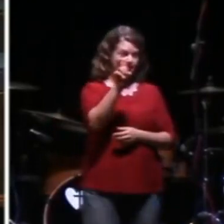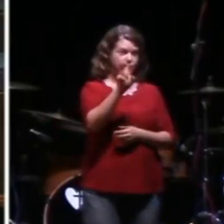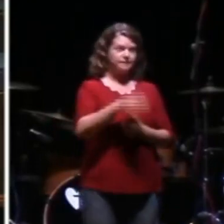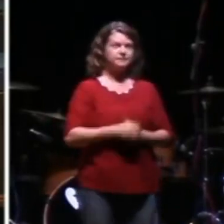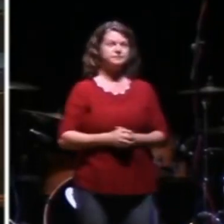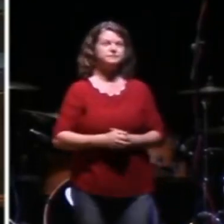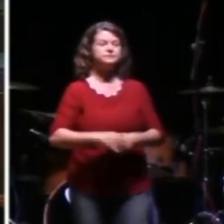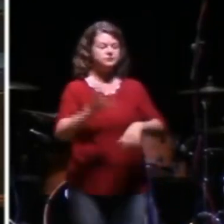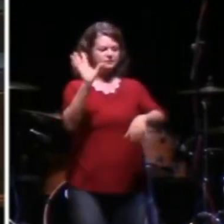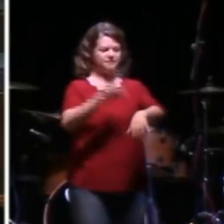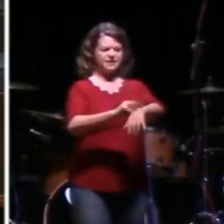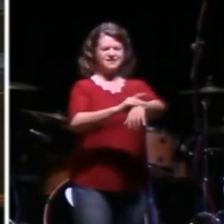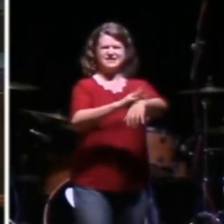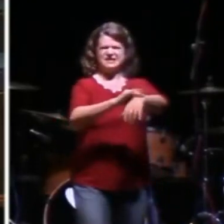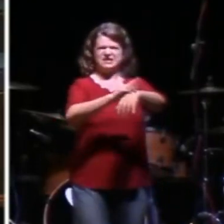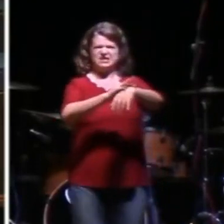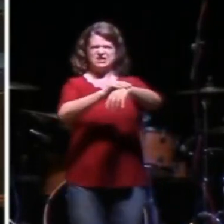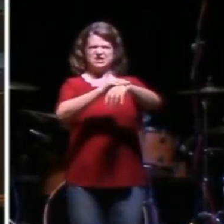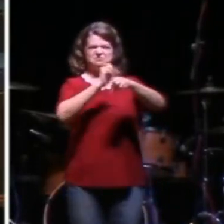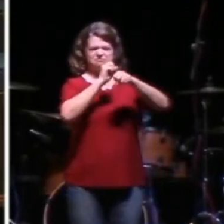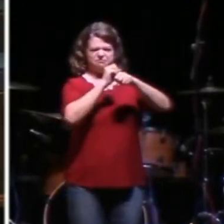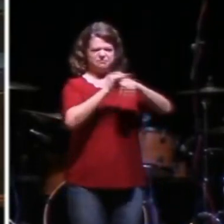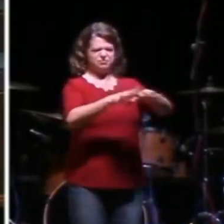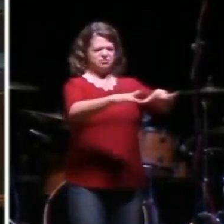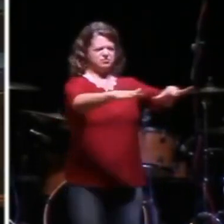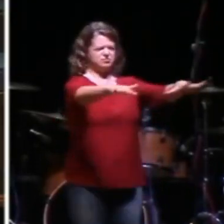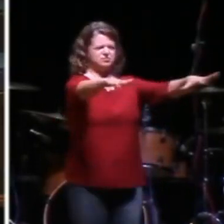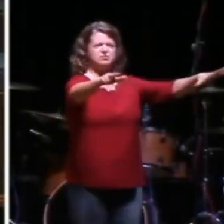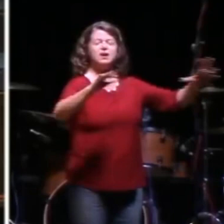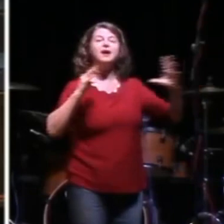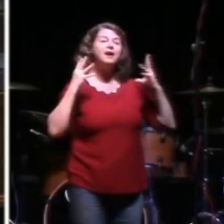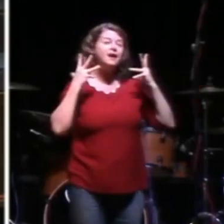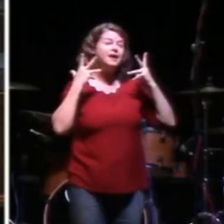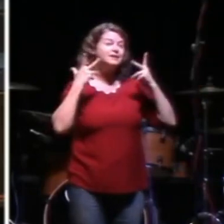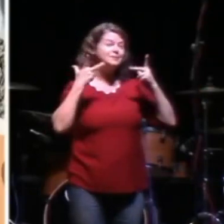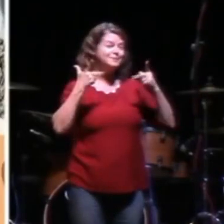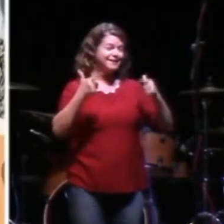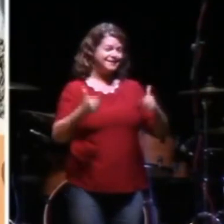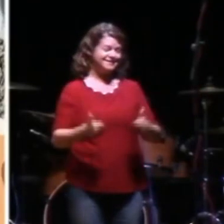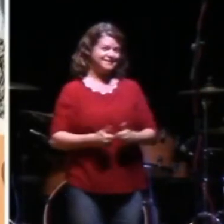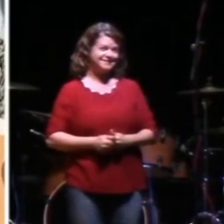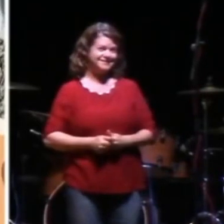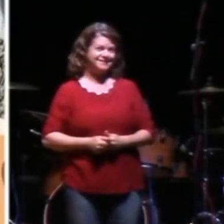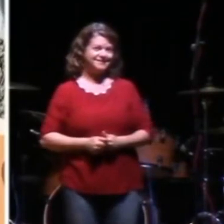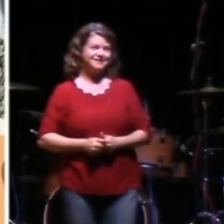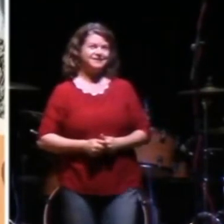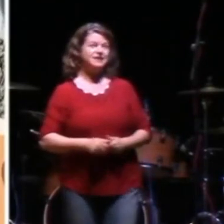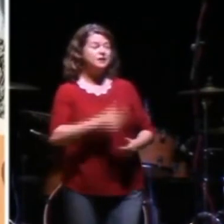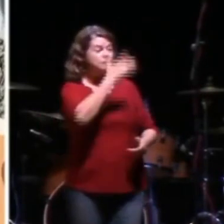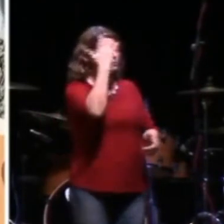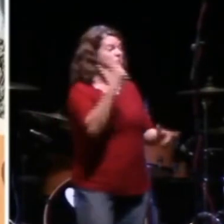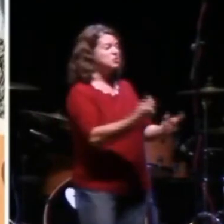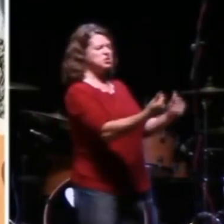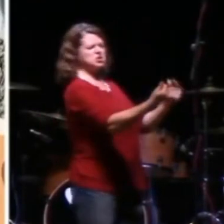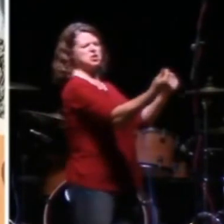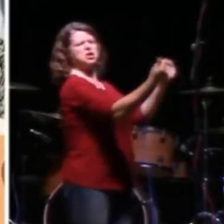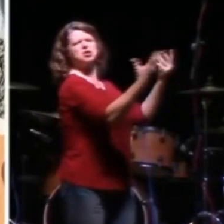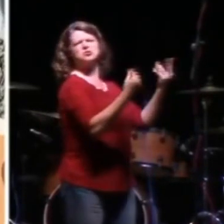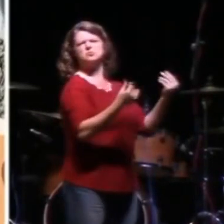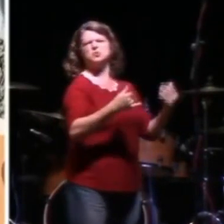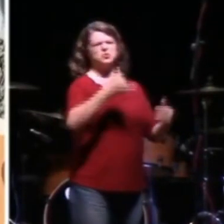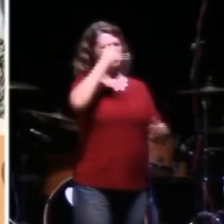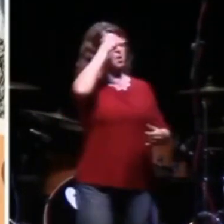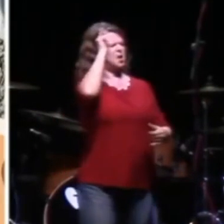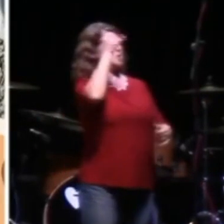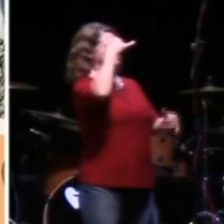animais riqueza não é segurança peso 93 este a mão no seu será sobre o